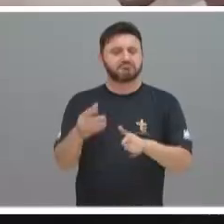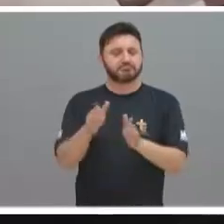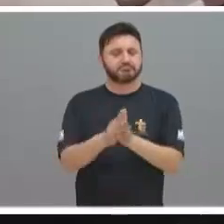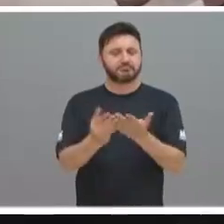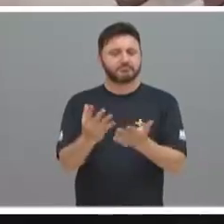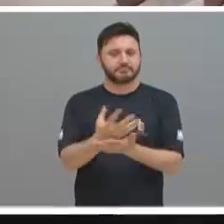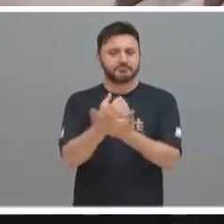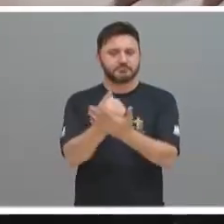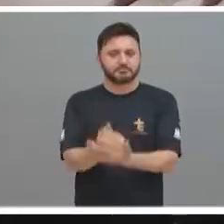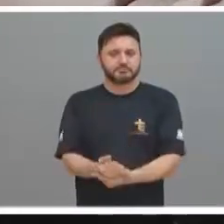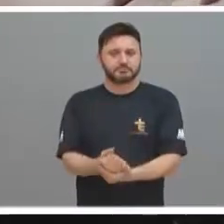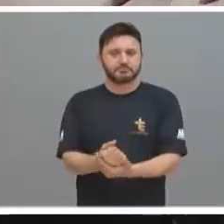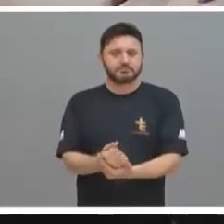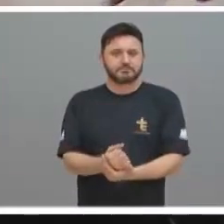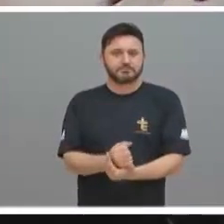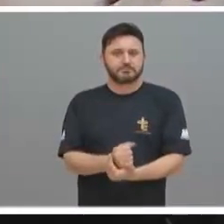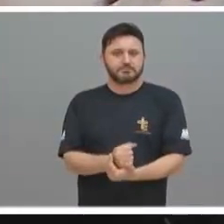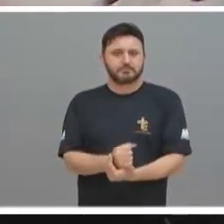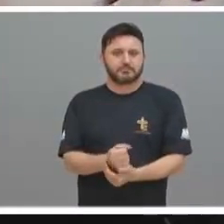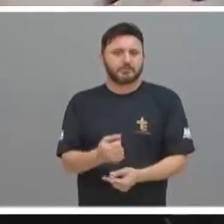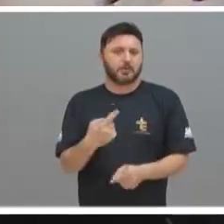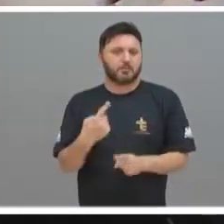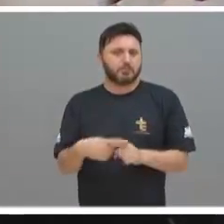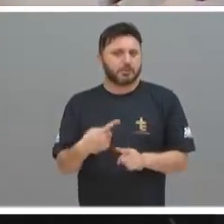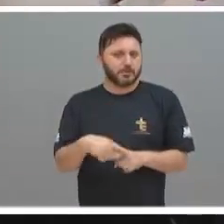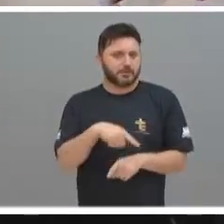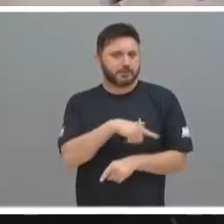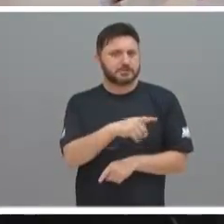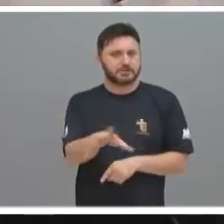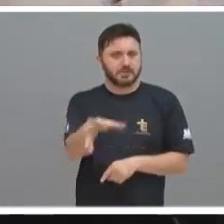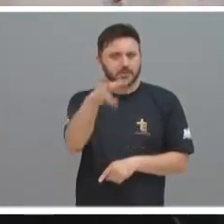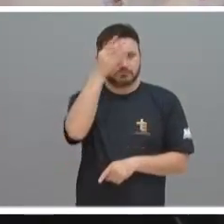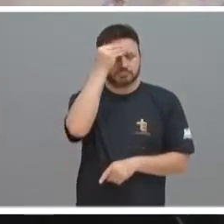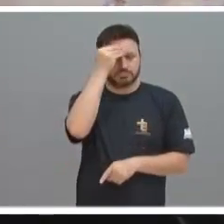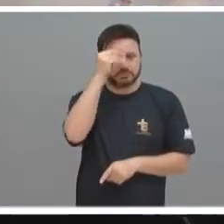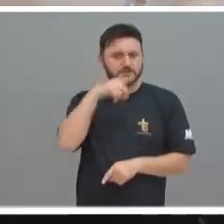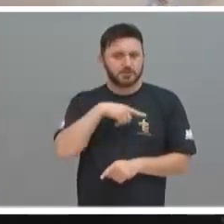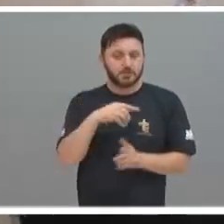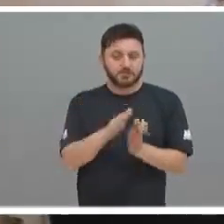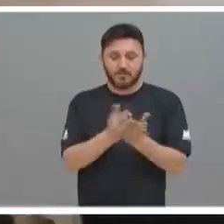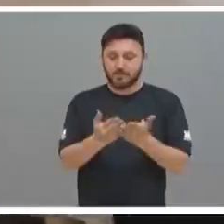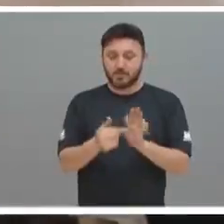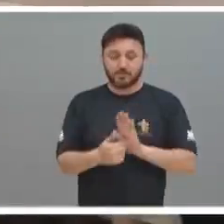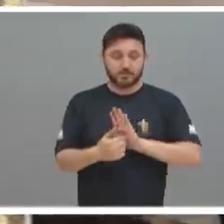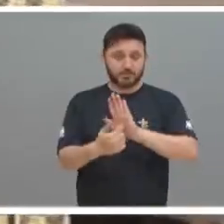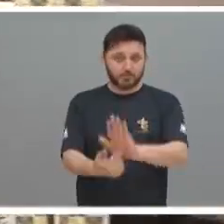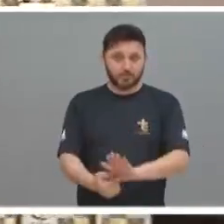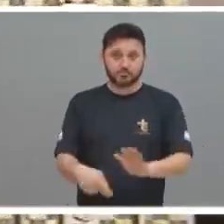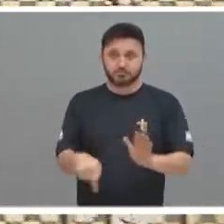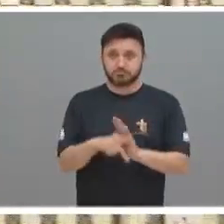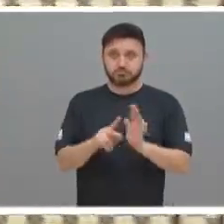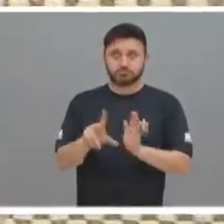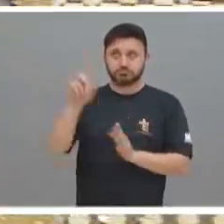para que fique claro. Existe uma palavra revelada de Deus, e